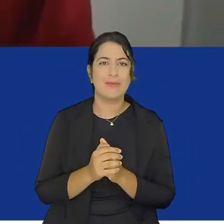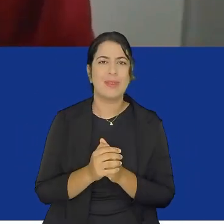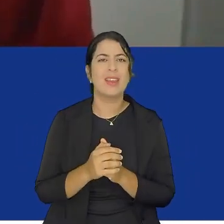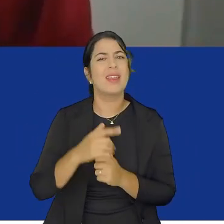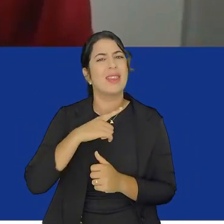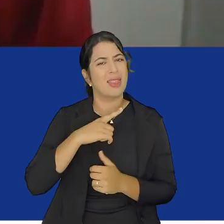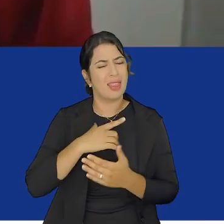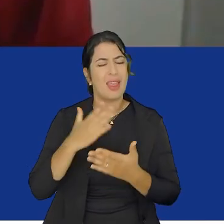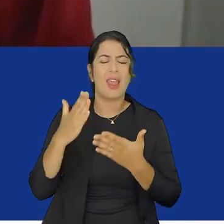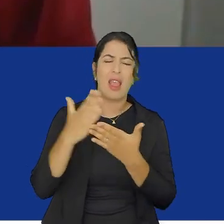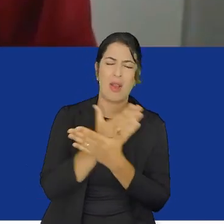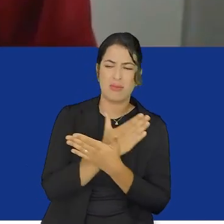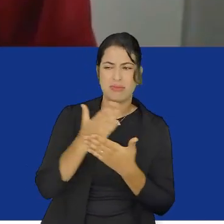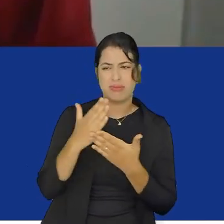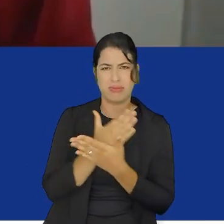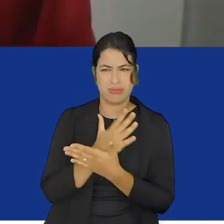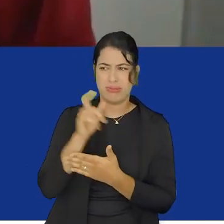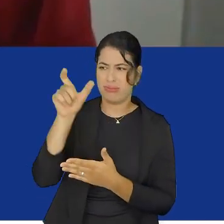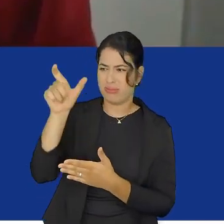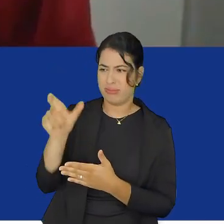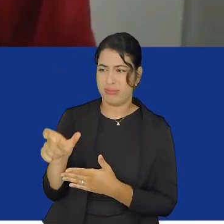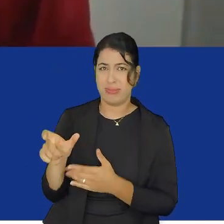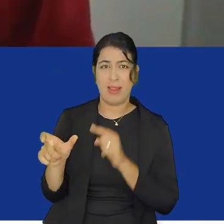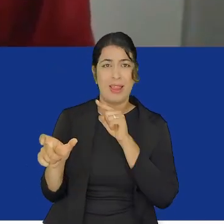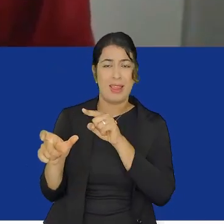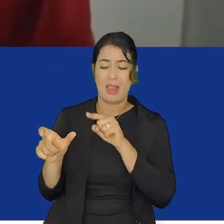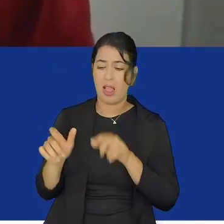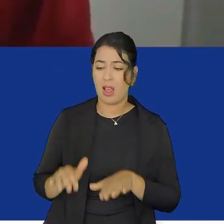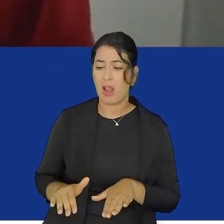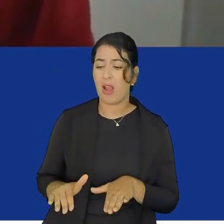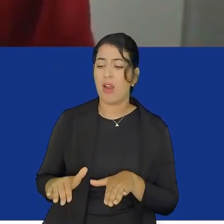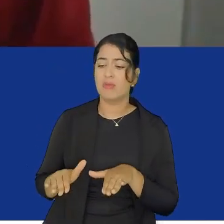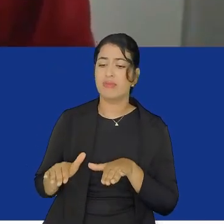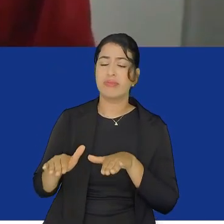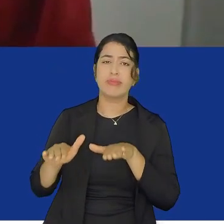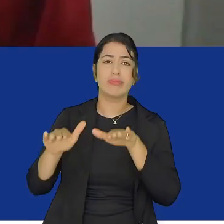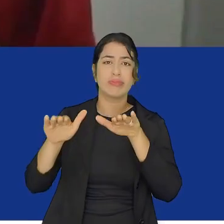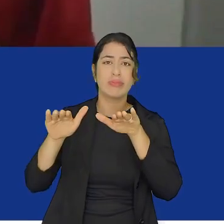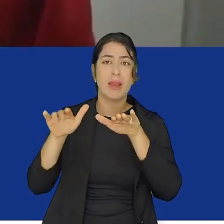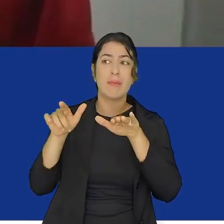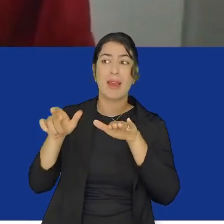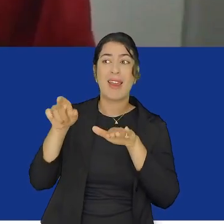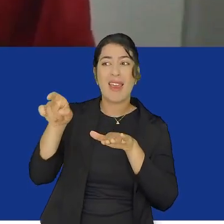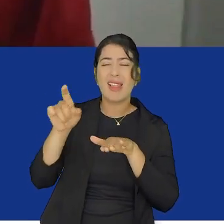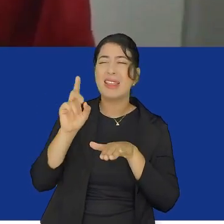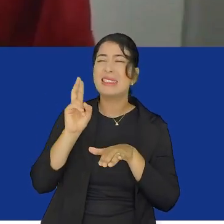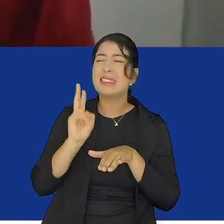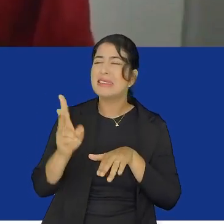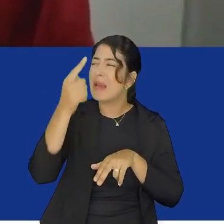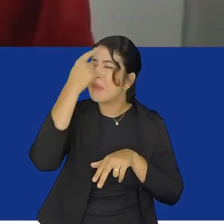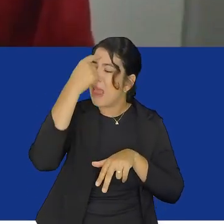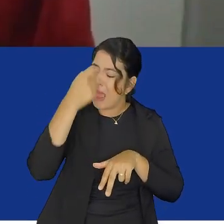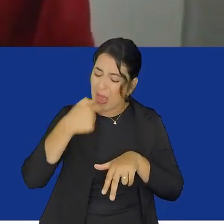fato, existem pessoas que cresceram dentro da lógica de ser uma pessoa